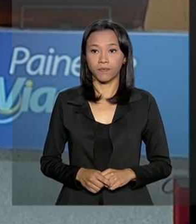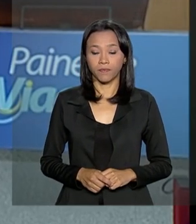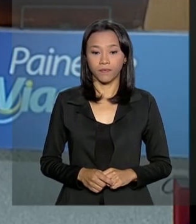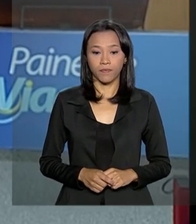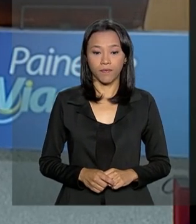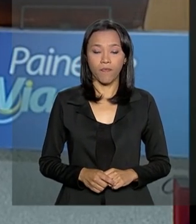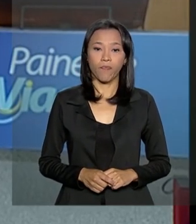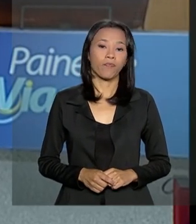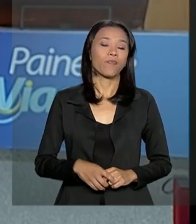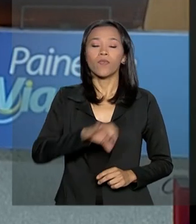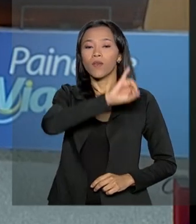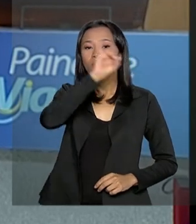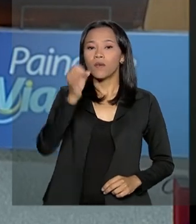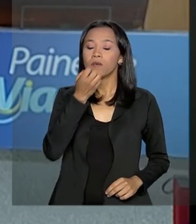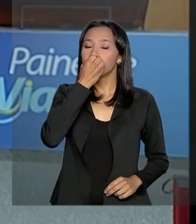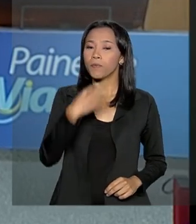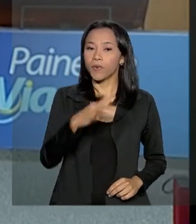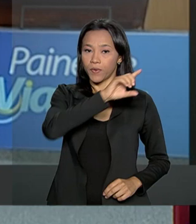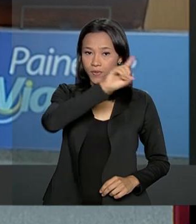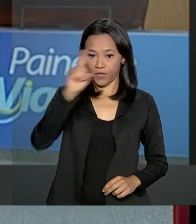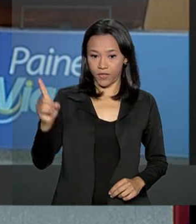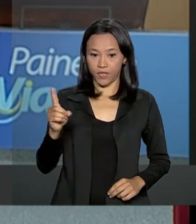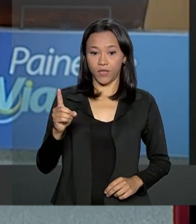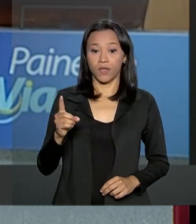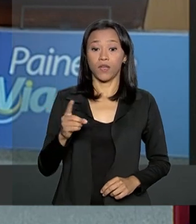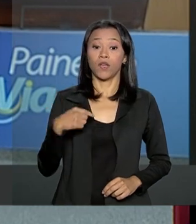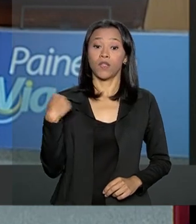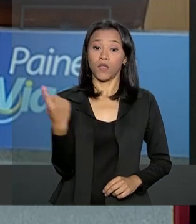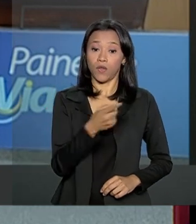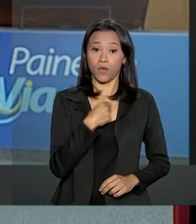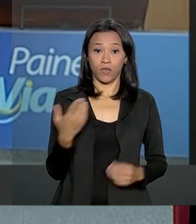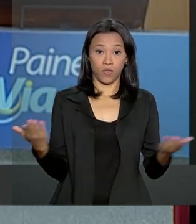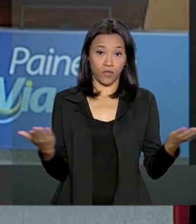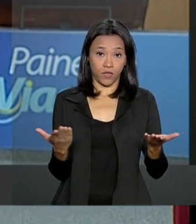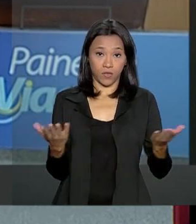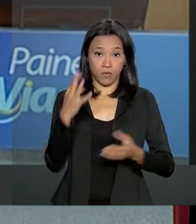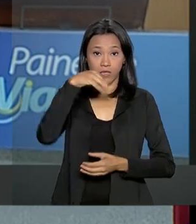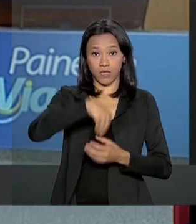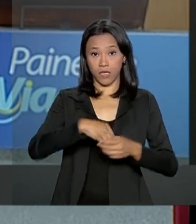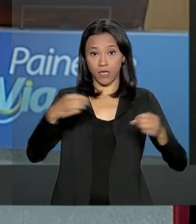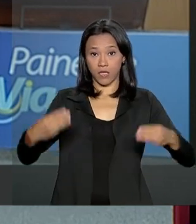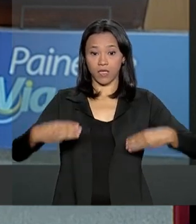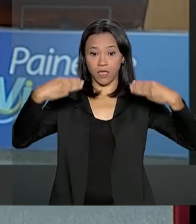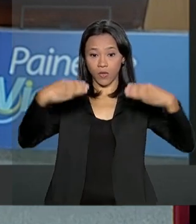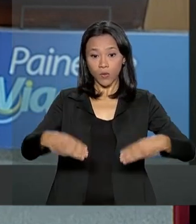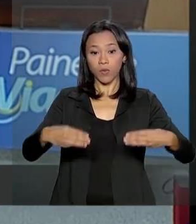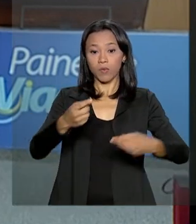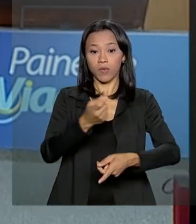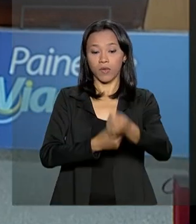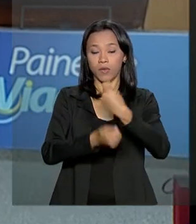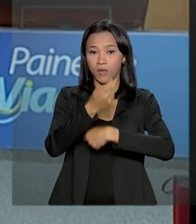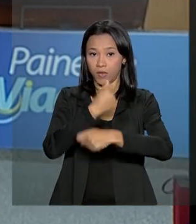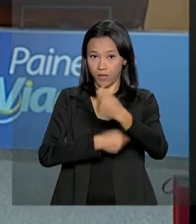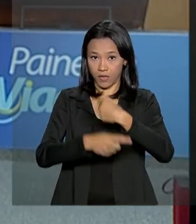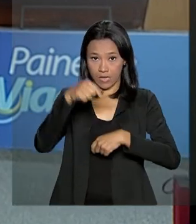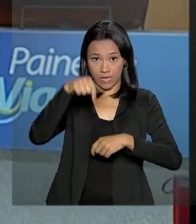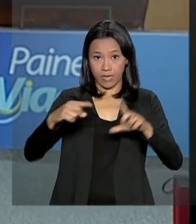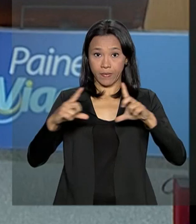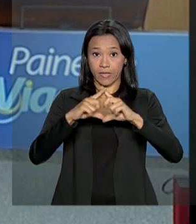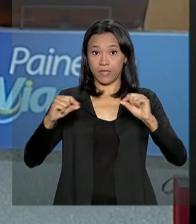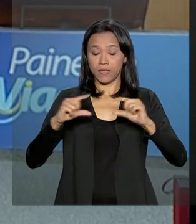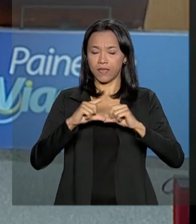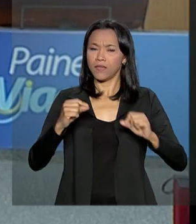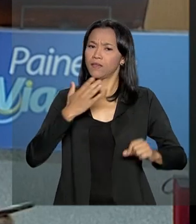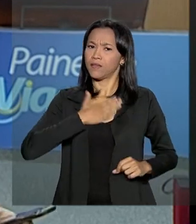olá bom dia nós falamos ao vivo aqui do bloco k ministério da economia bloco k da esplanada dos ministérios aqui em brasília onde